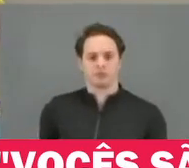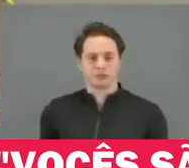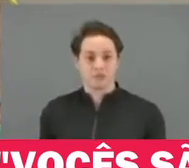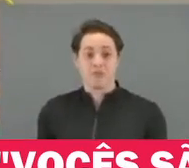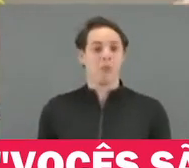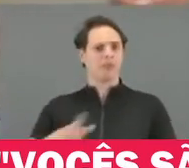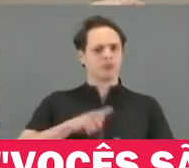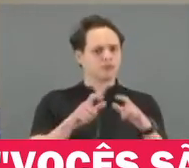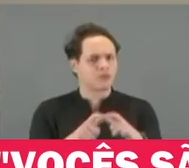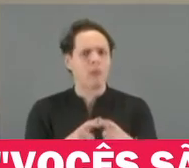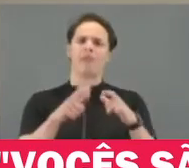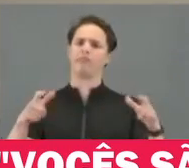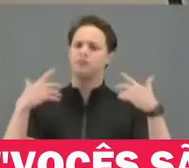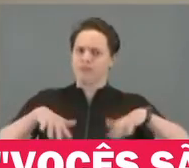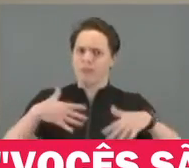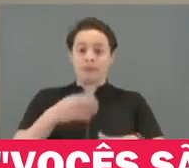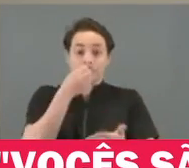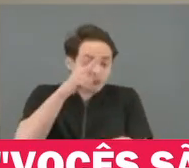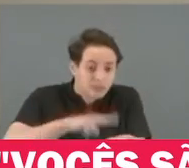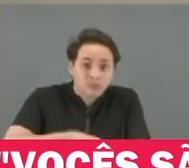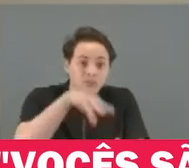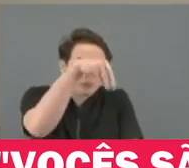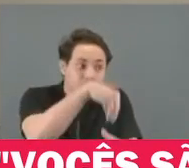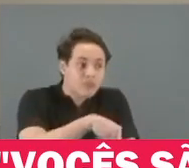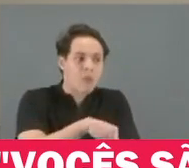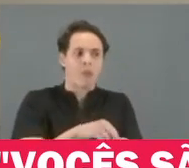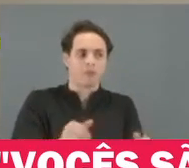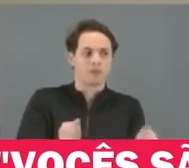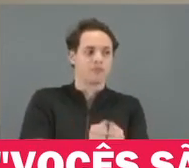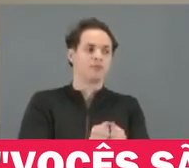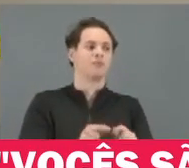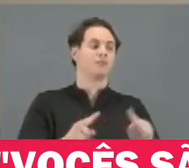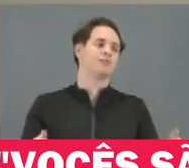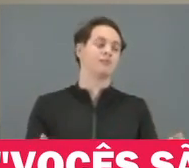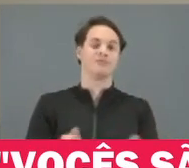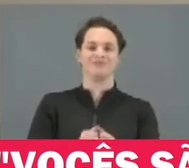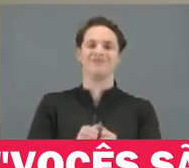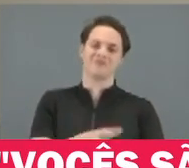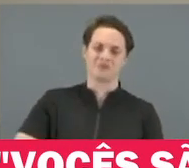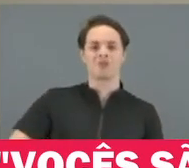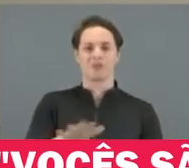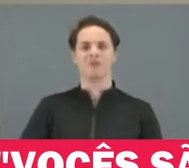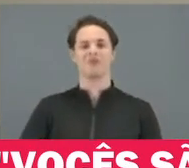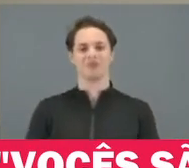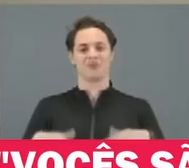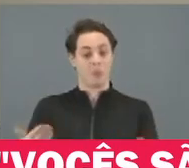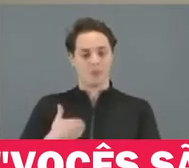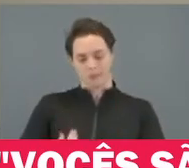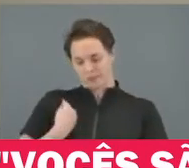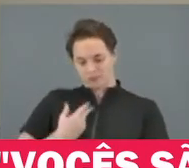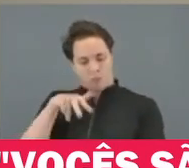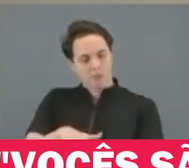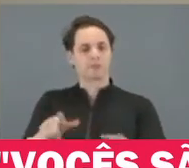grande parte desses depoimentos que estão constando aí na rede social, já pregava isso. Então, eu estou aqui,